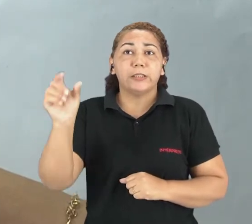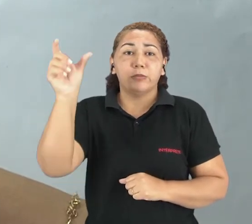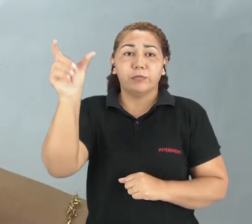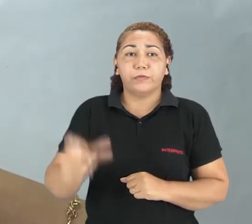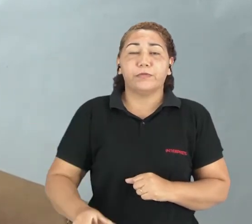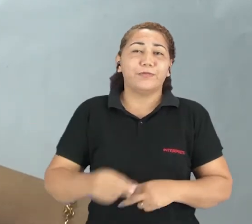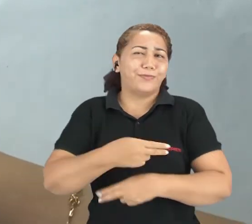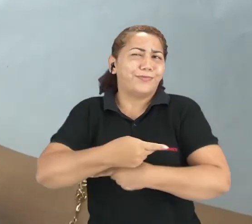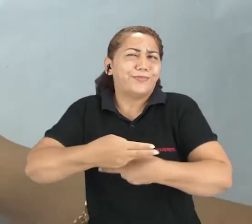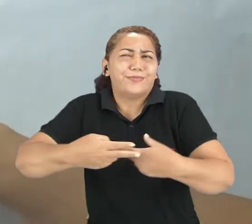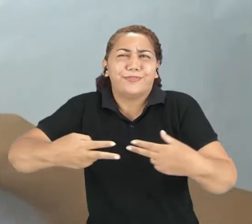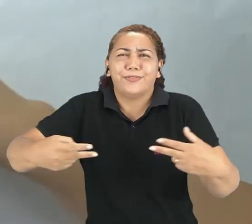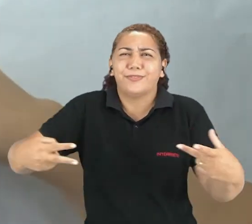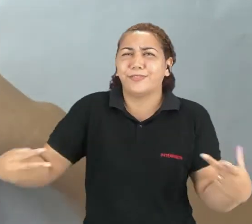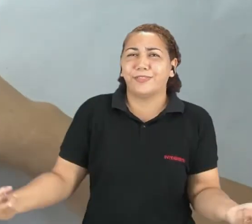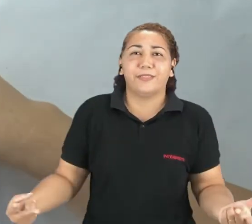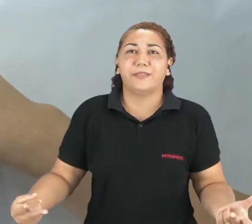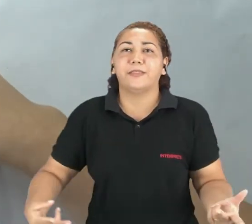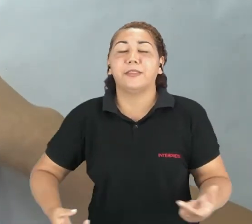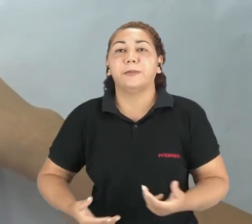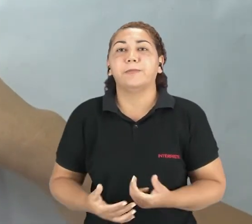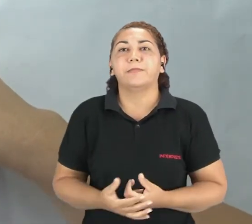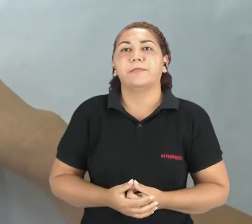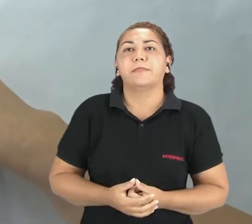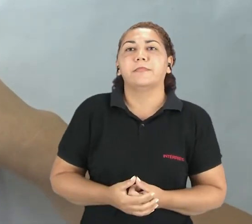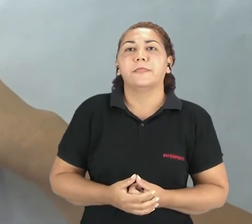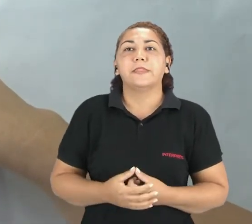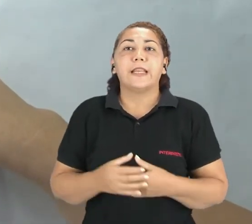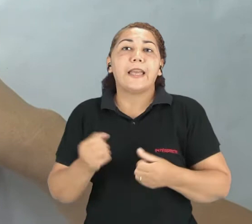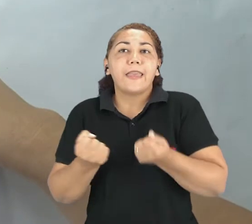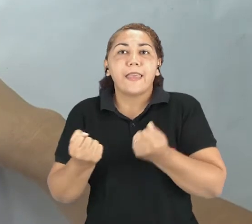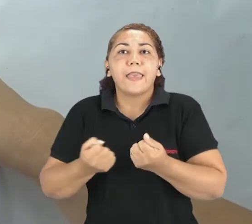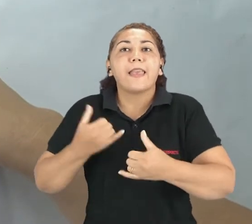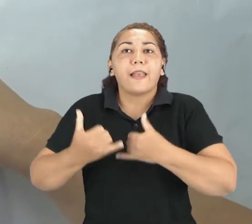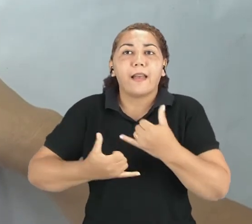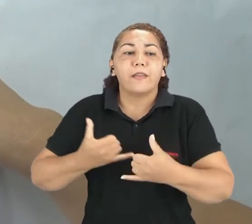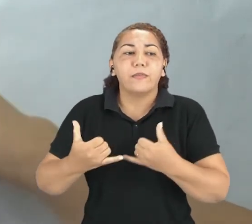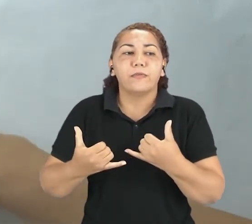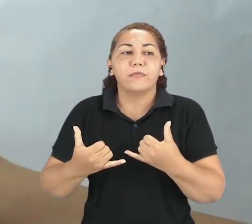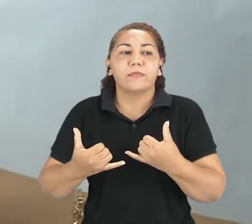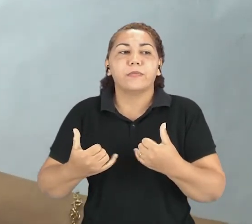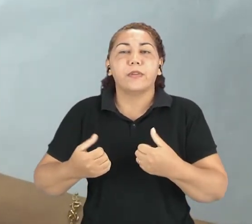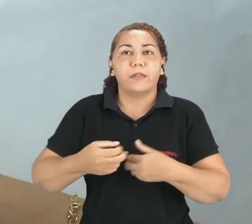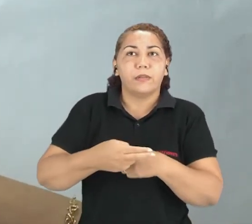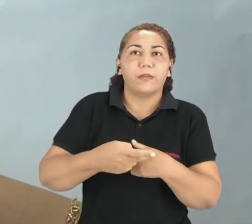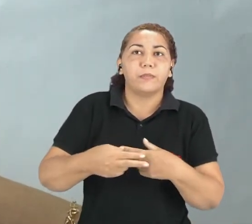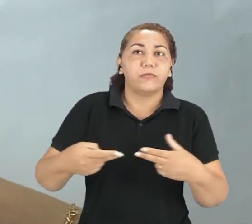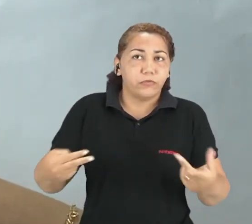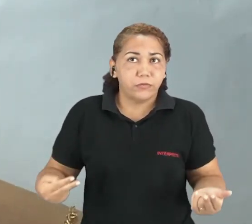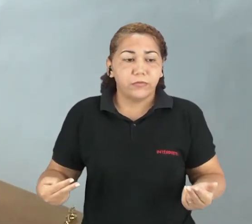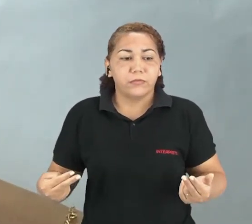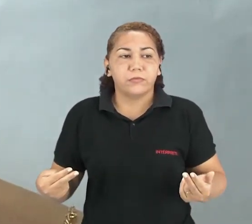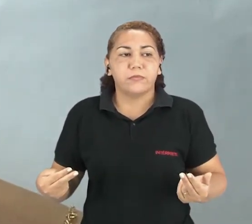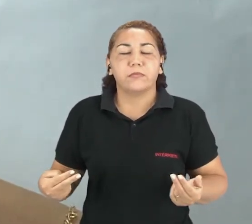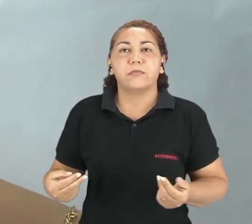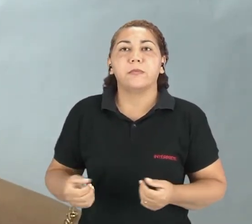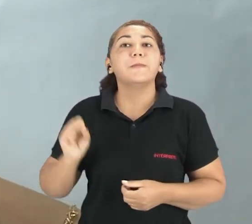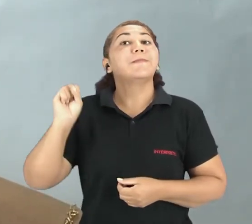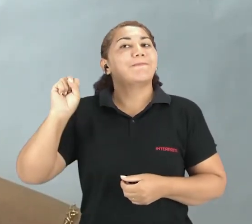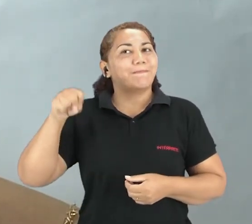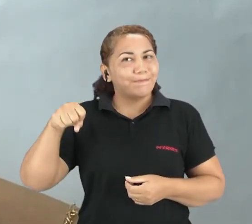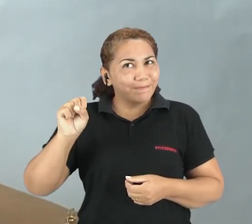Ok? Então, carrinho é um objeto? Sim. Então, eu já posso classificar ele